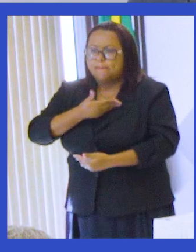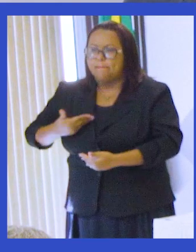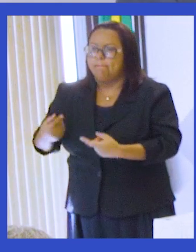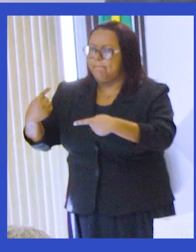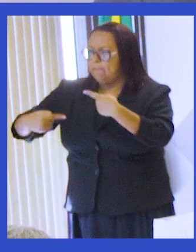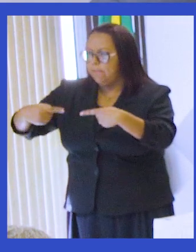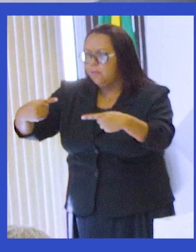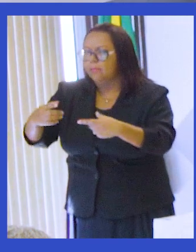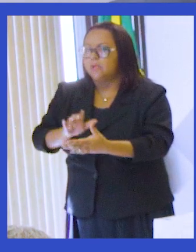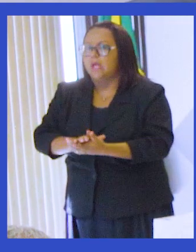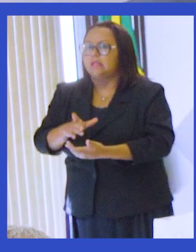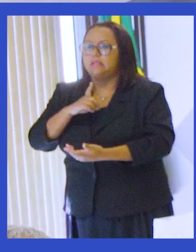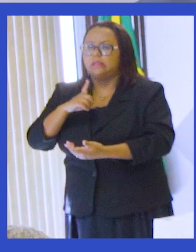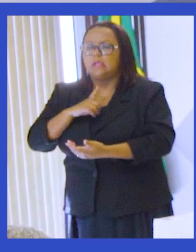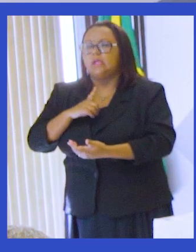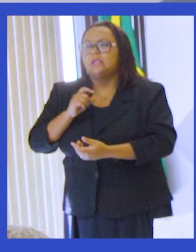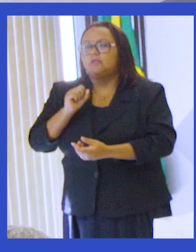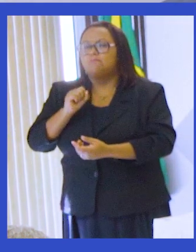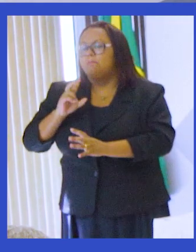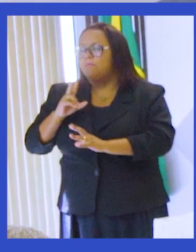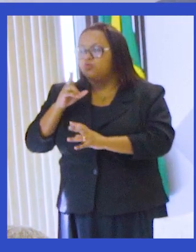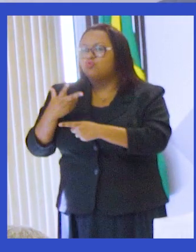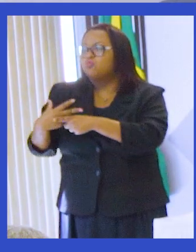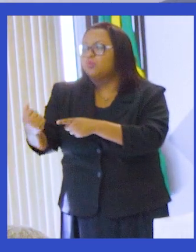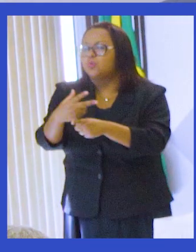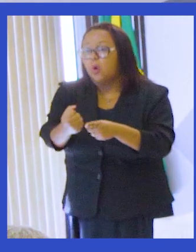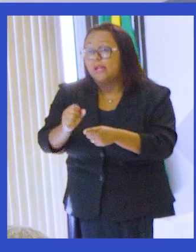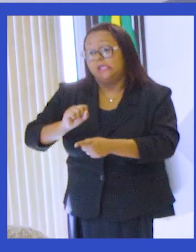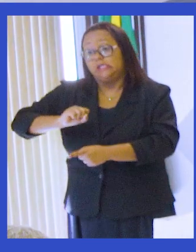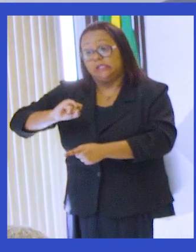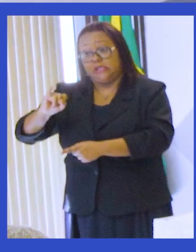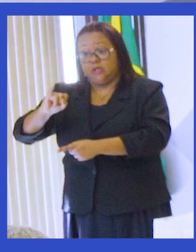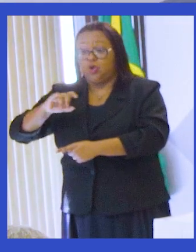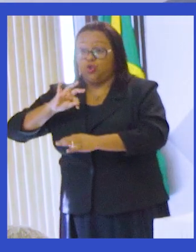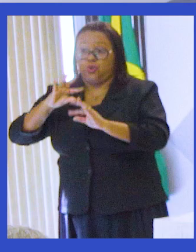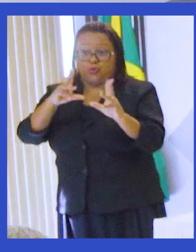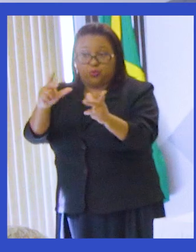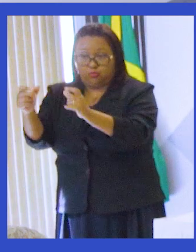né? Eu acredito que qualquer política pública, qualquer ação de governo, ela